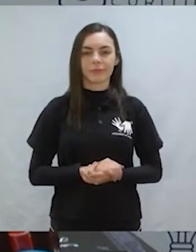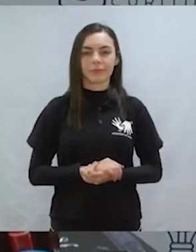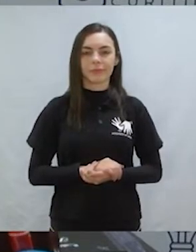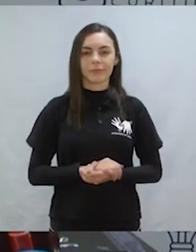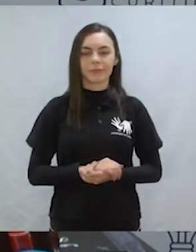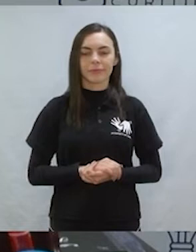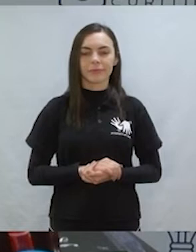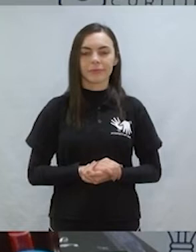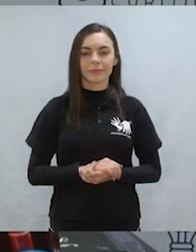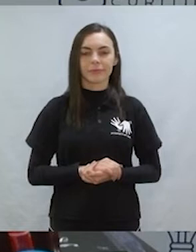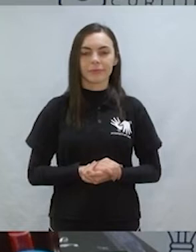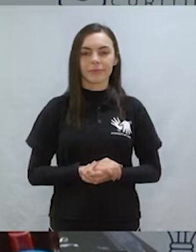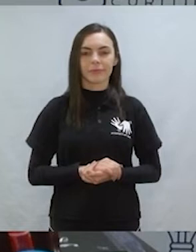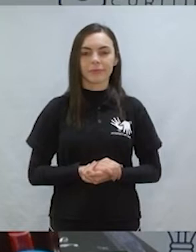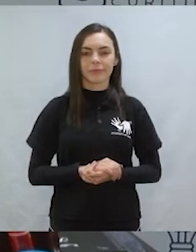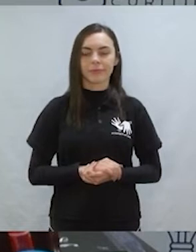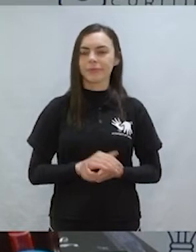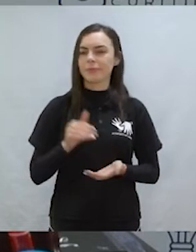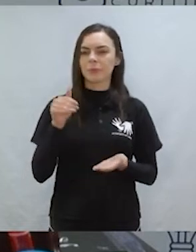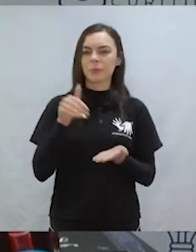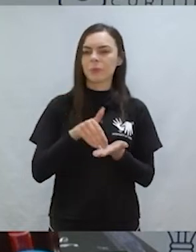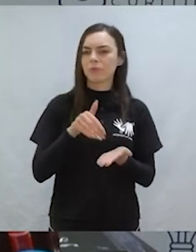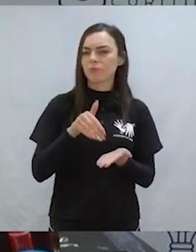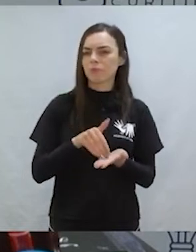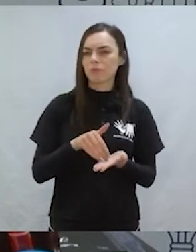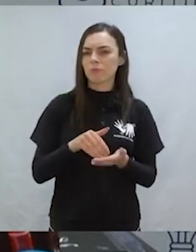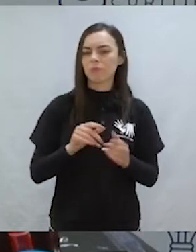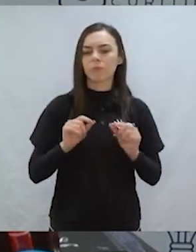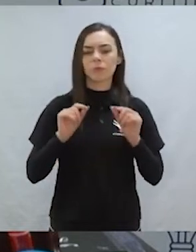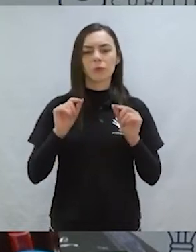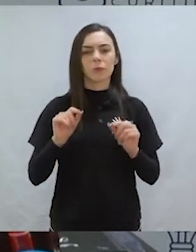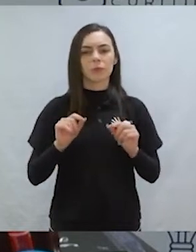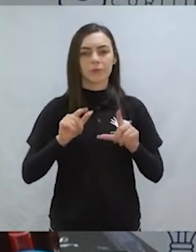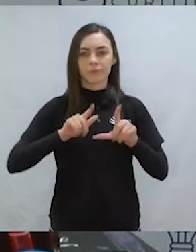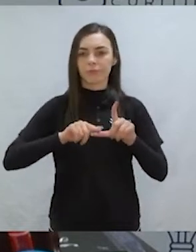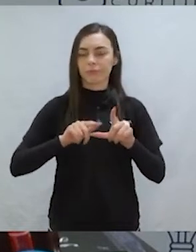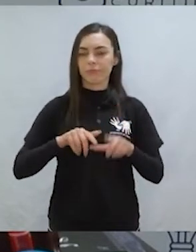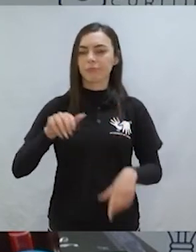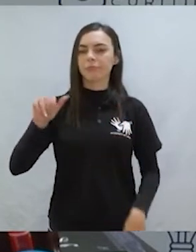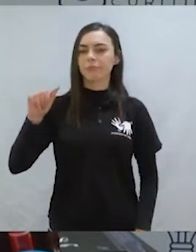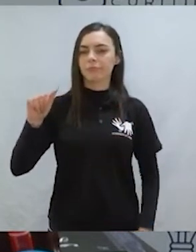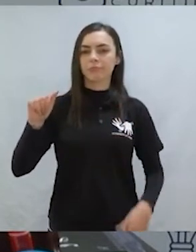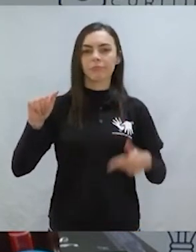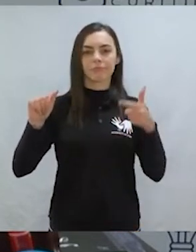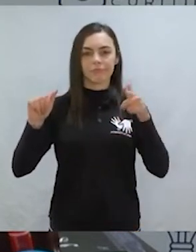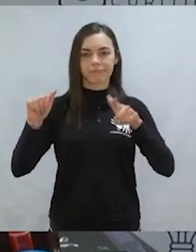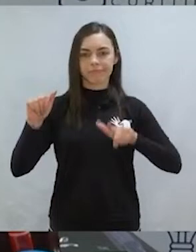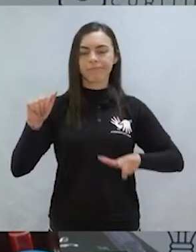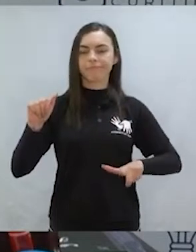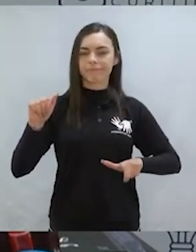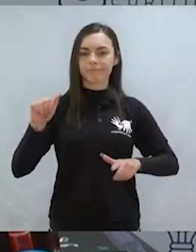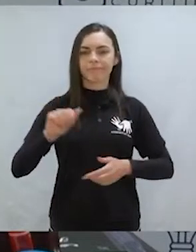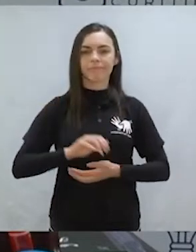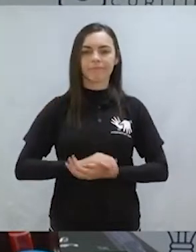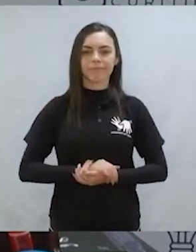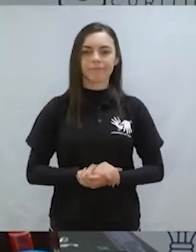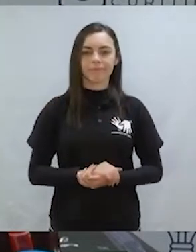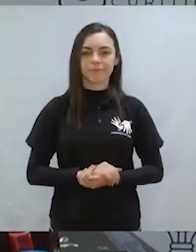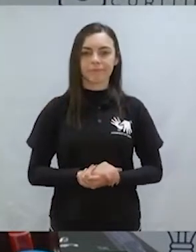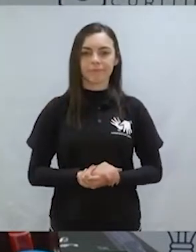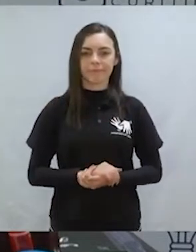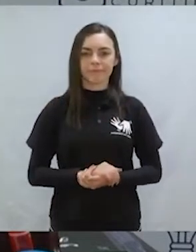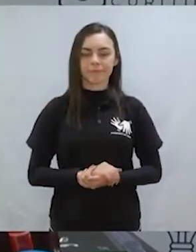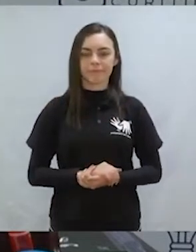E a letrinha, a última, que repete a letrinha